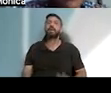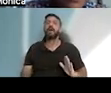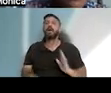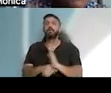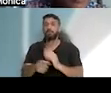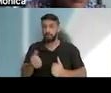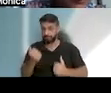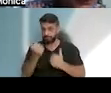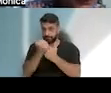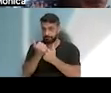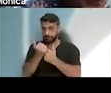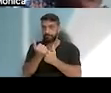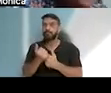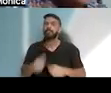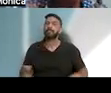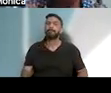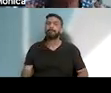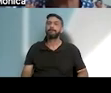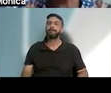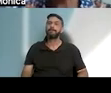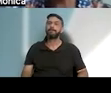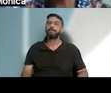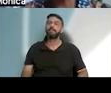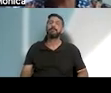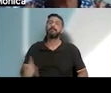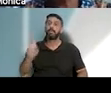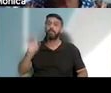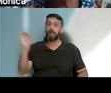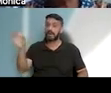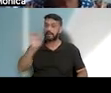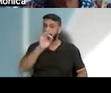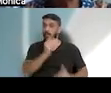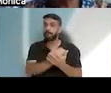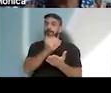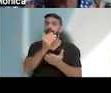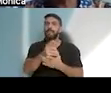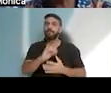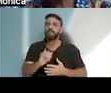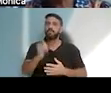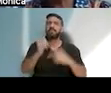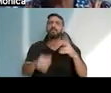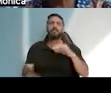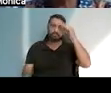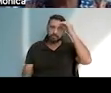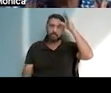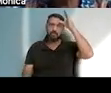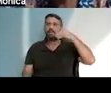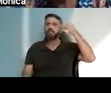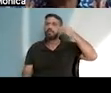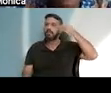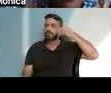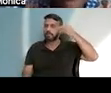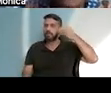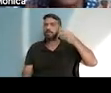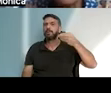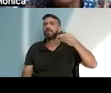a tirar o máximo de cada aluno, né, para ele ir experimentando o que